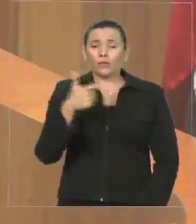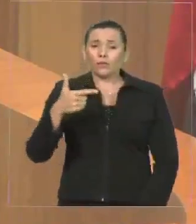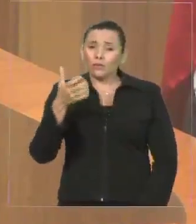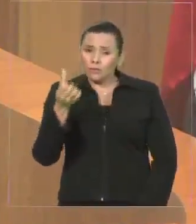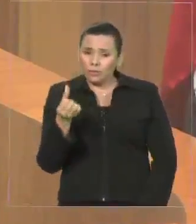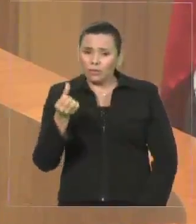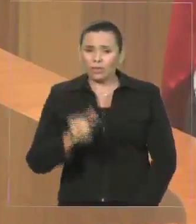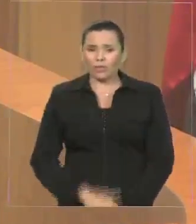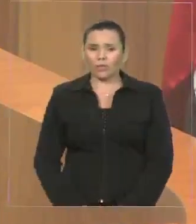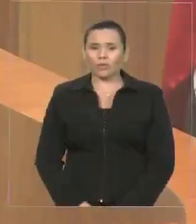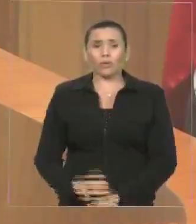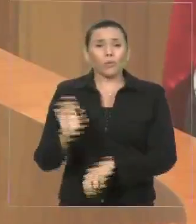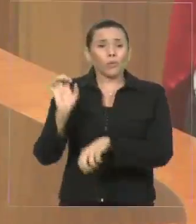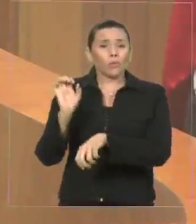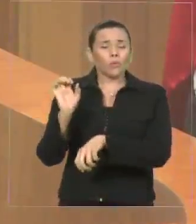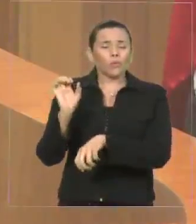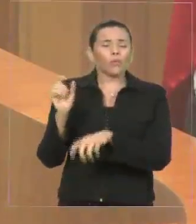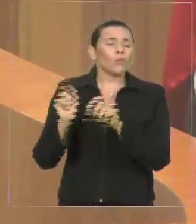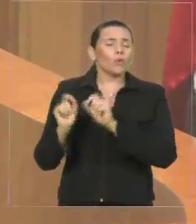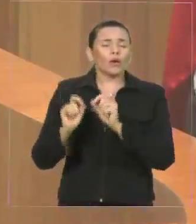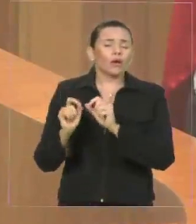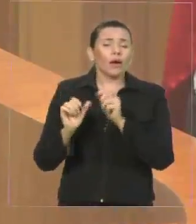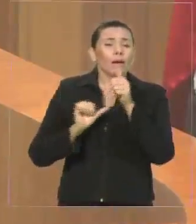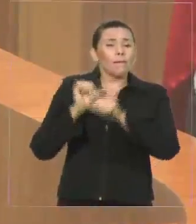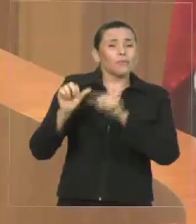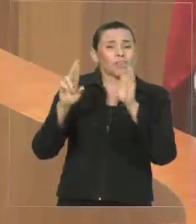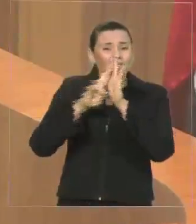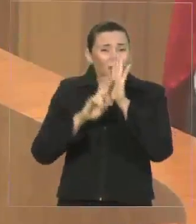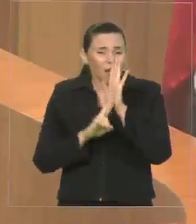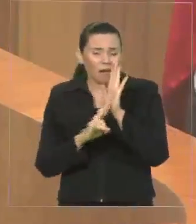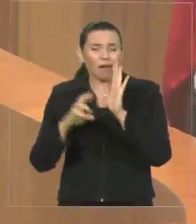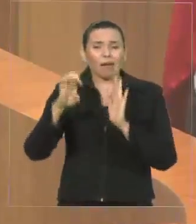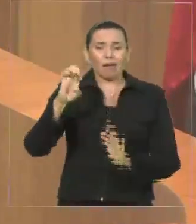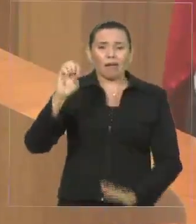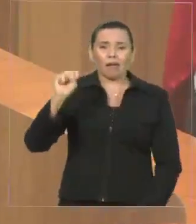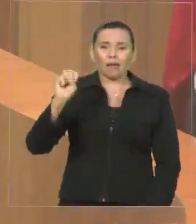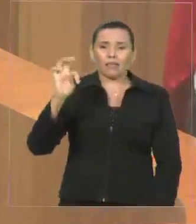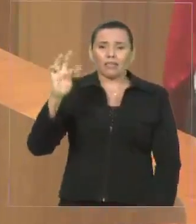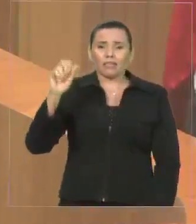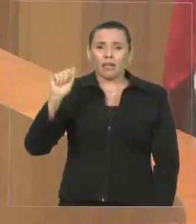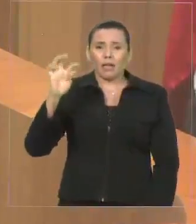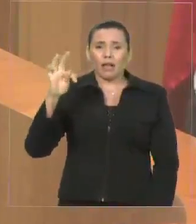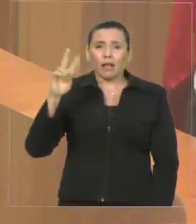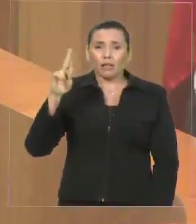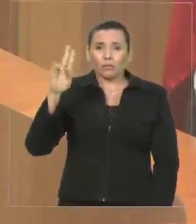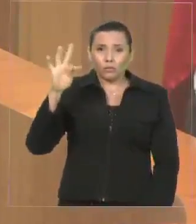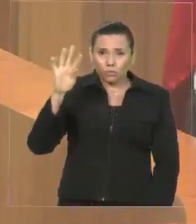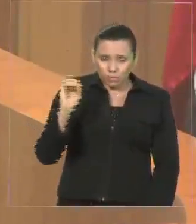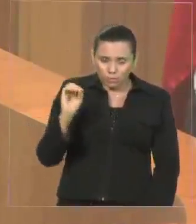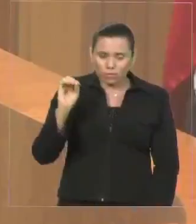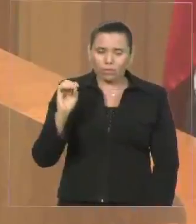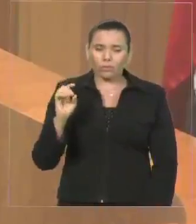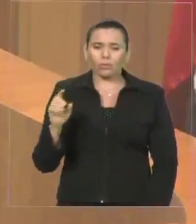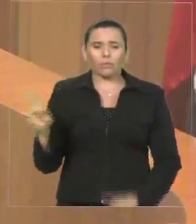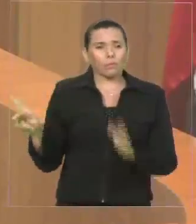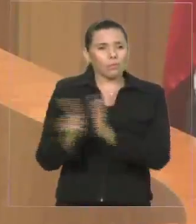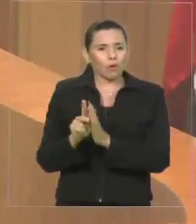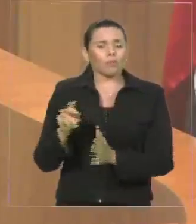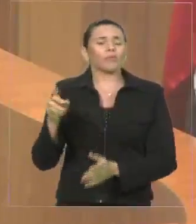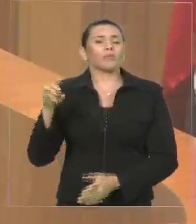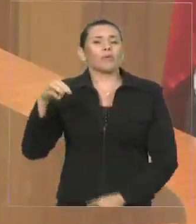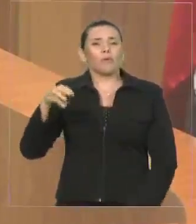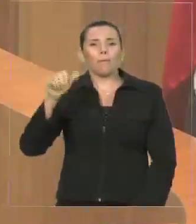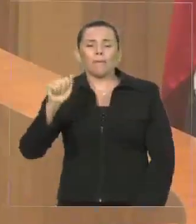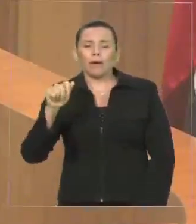Estatuto do Magistério, deputado Rogério Cafeteira. Só que o último parágrafozinho da medida provisória, que trata da alteração do Estatuto do Magistério,